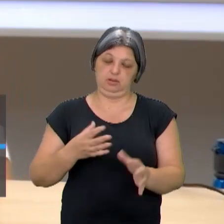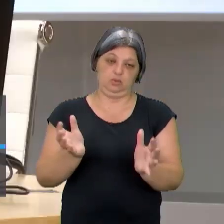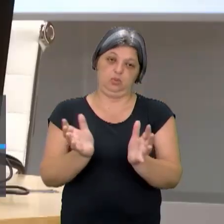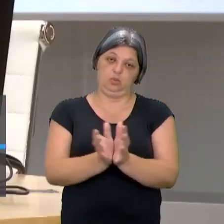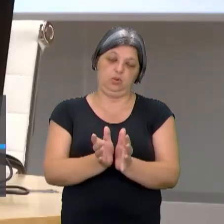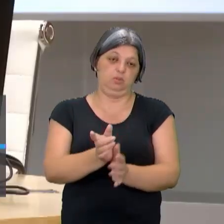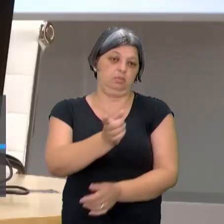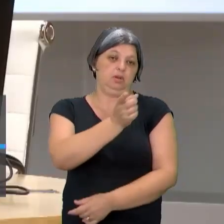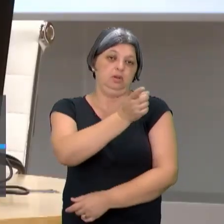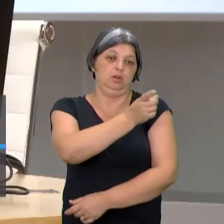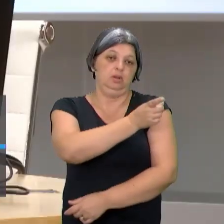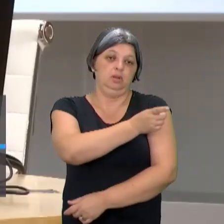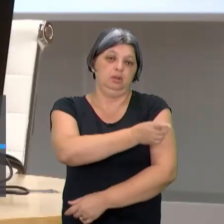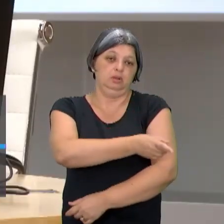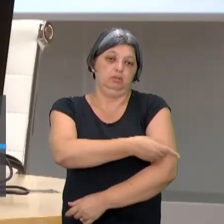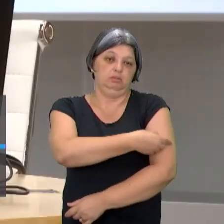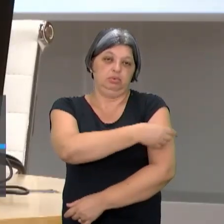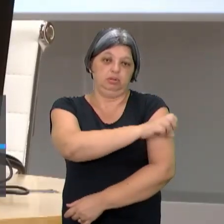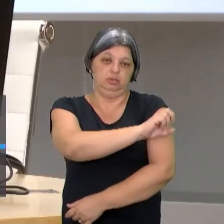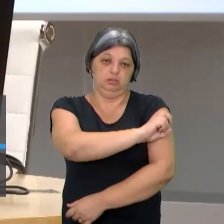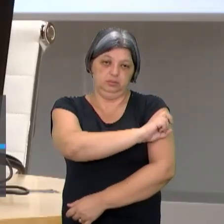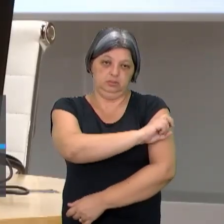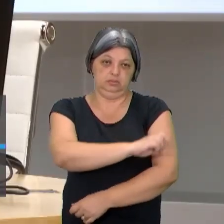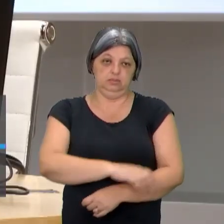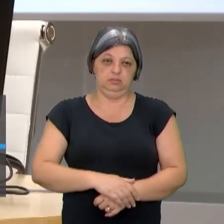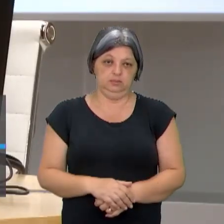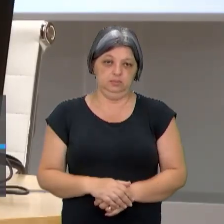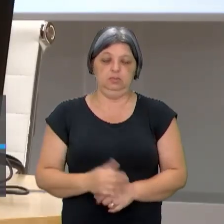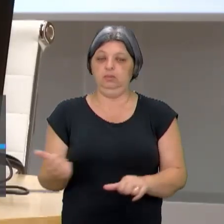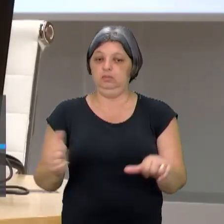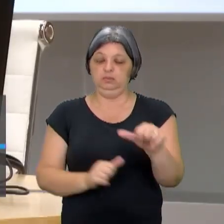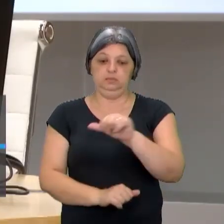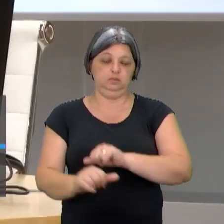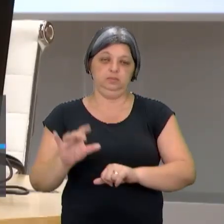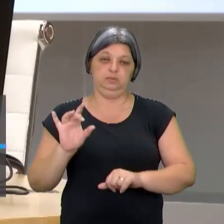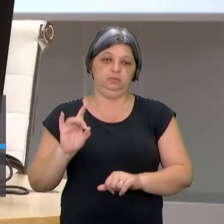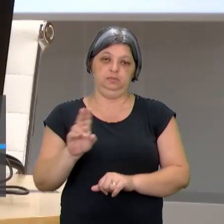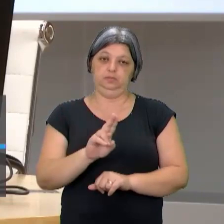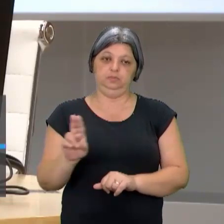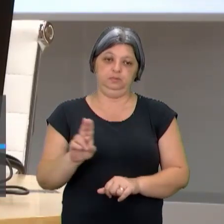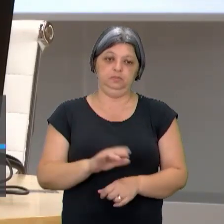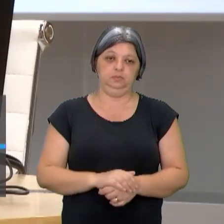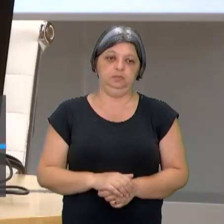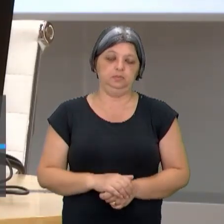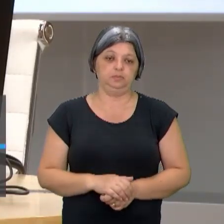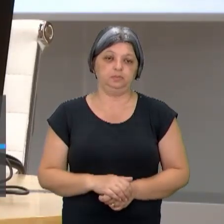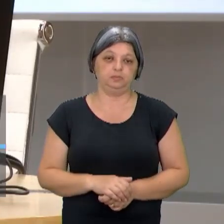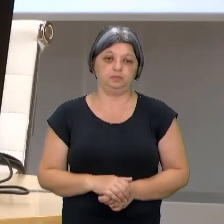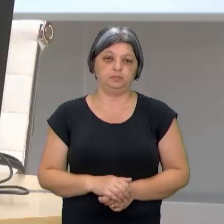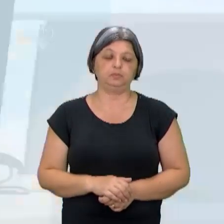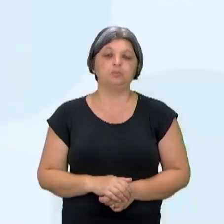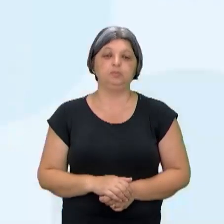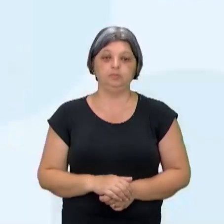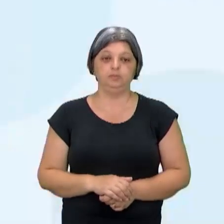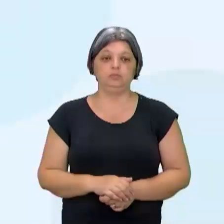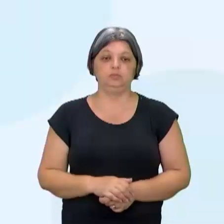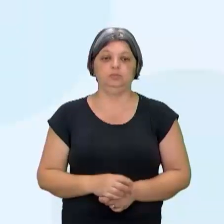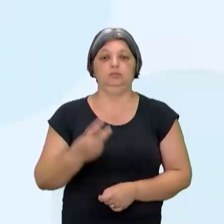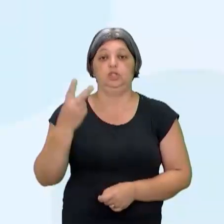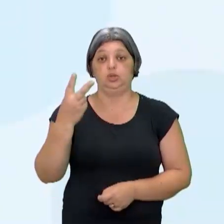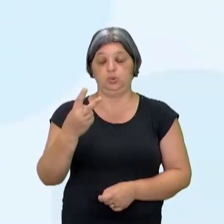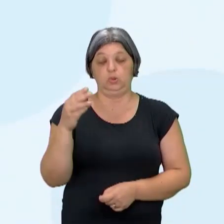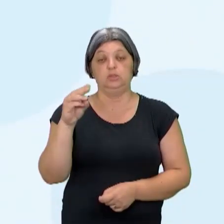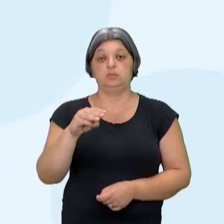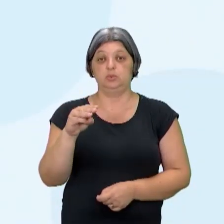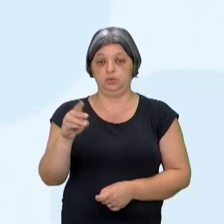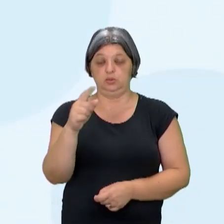a mesma pergunta, só muda projeto de vida como projeto de convivência. De convivência, isso. Então, tá bom. Então, pessoal, vou deixar na tela 2 minutinhos